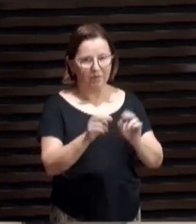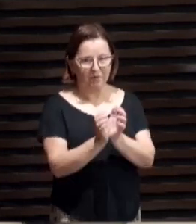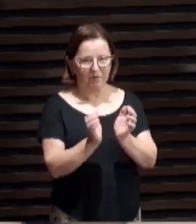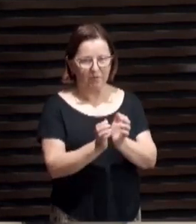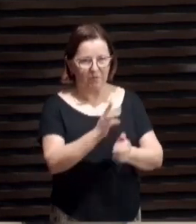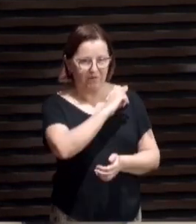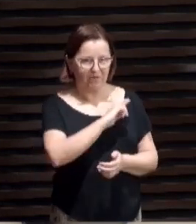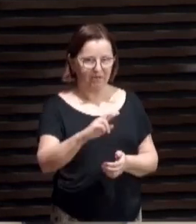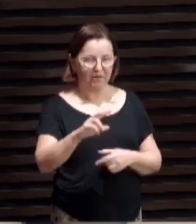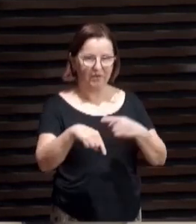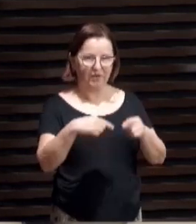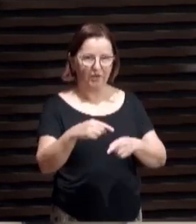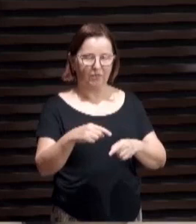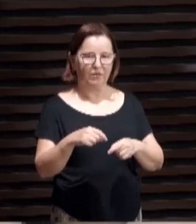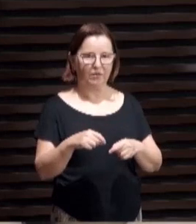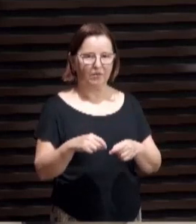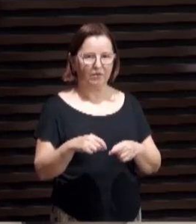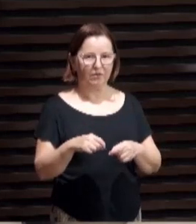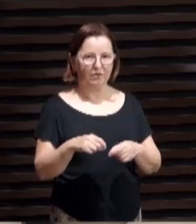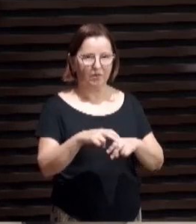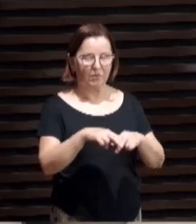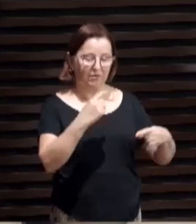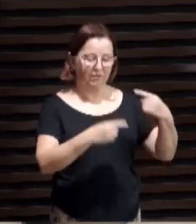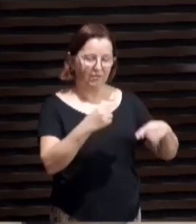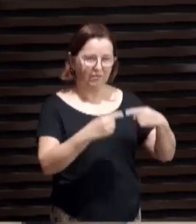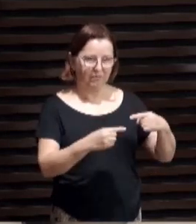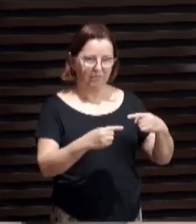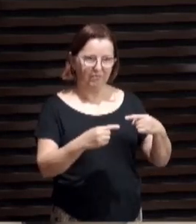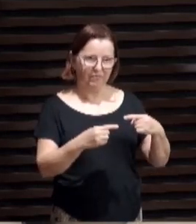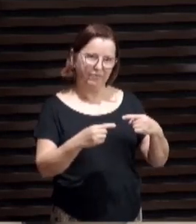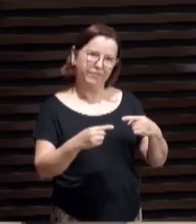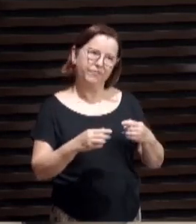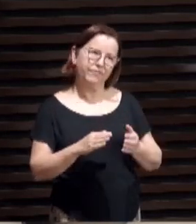e depois ele é julgado do ponto de vista político.